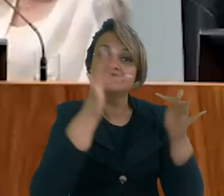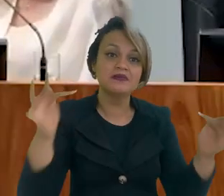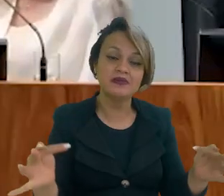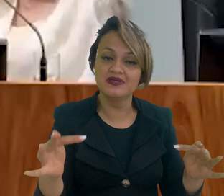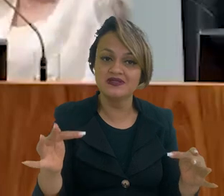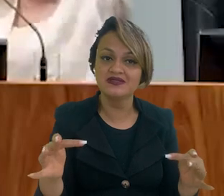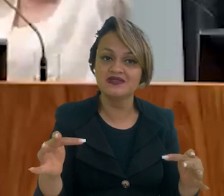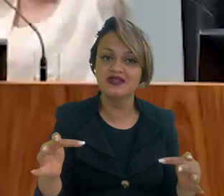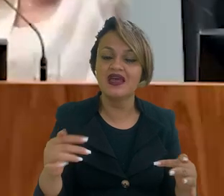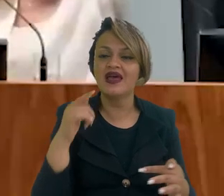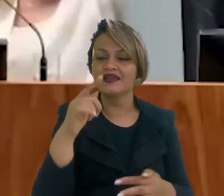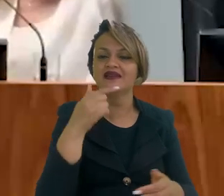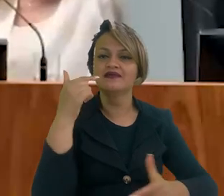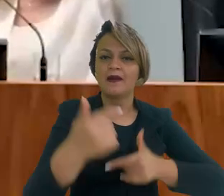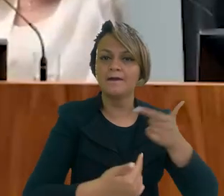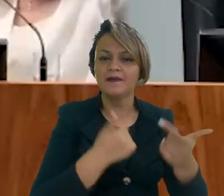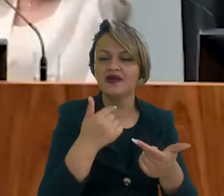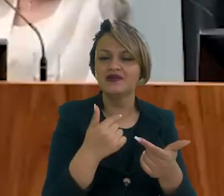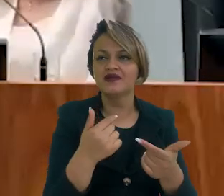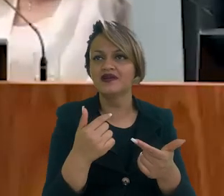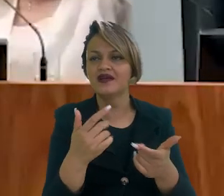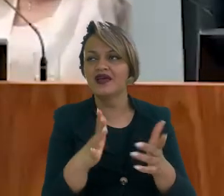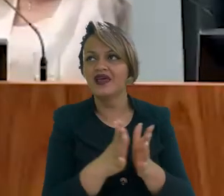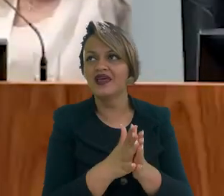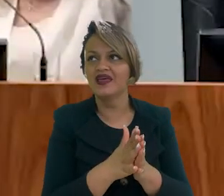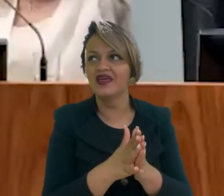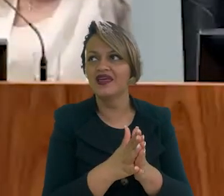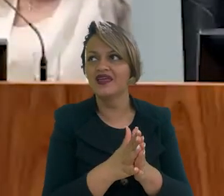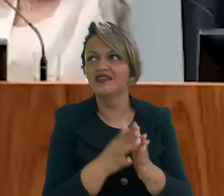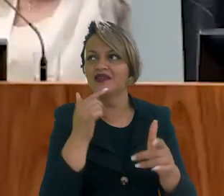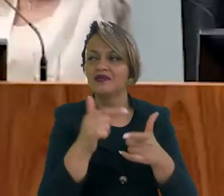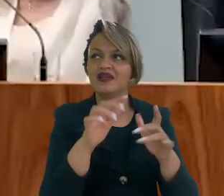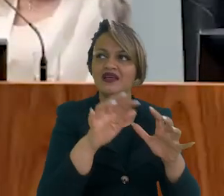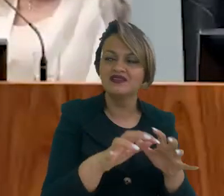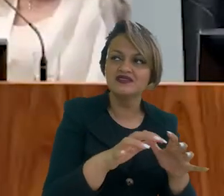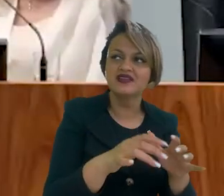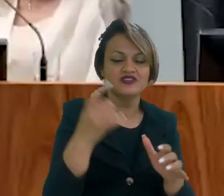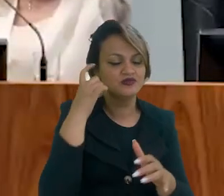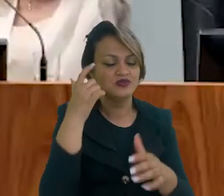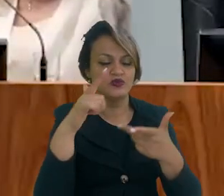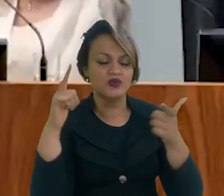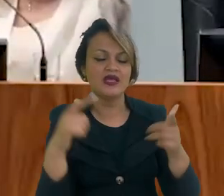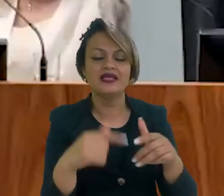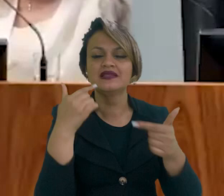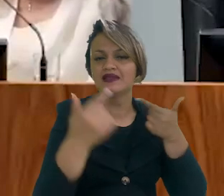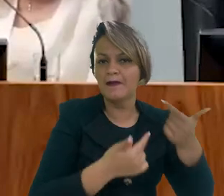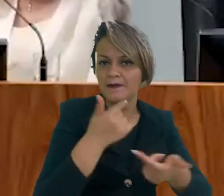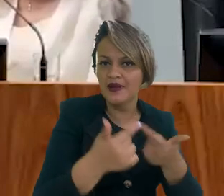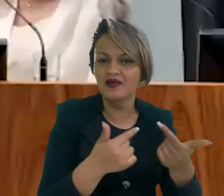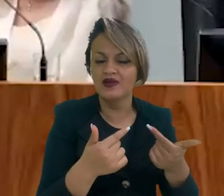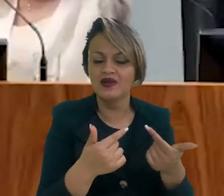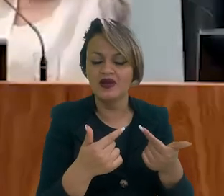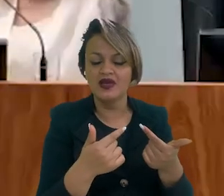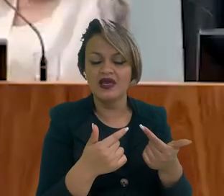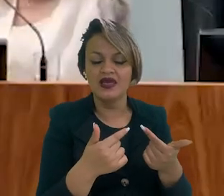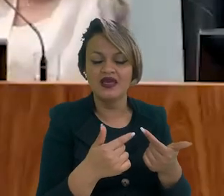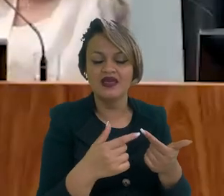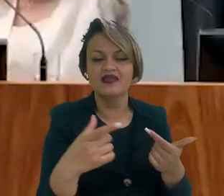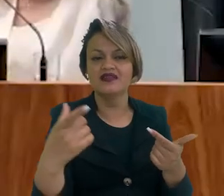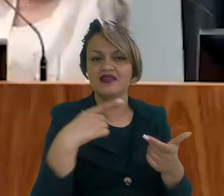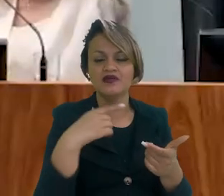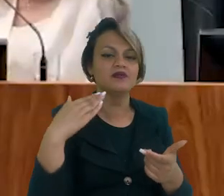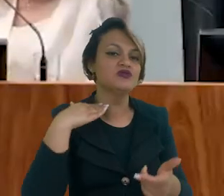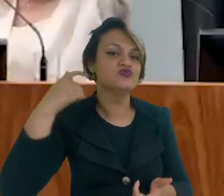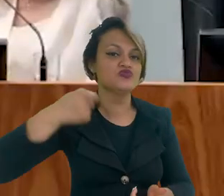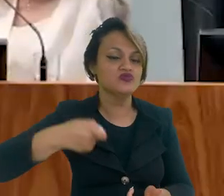ouvir isso né sim é uma coisa que às vezes é tão simples né tem aquela famosa trabalho desculpa mas era assim professor era